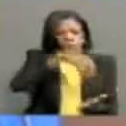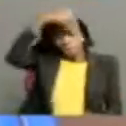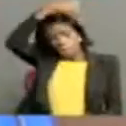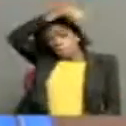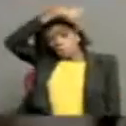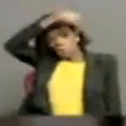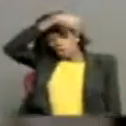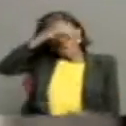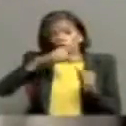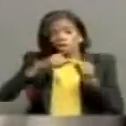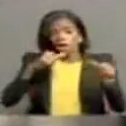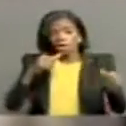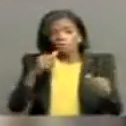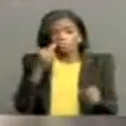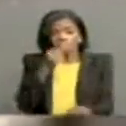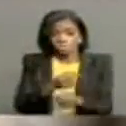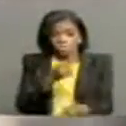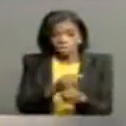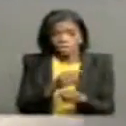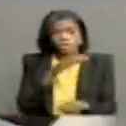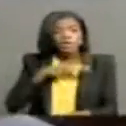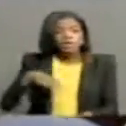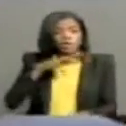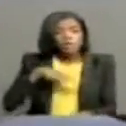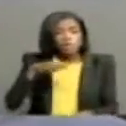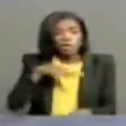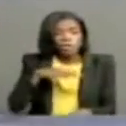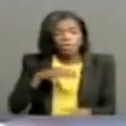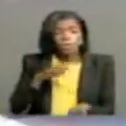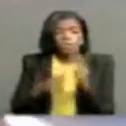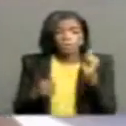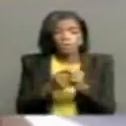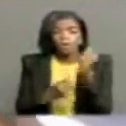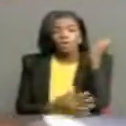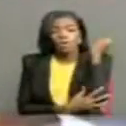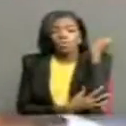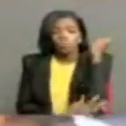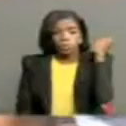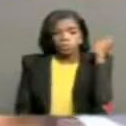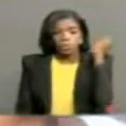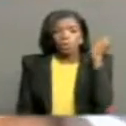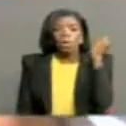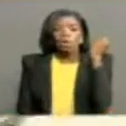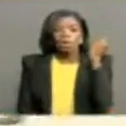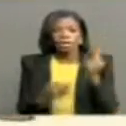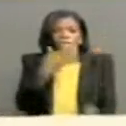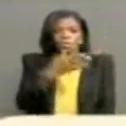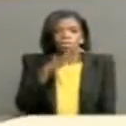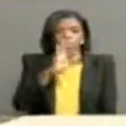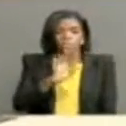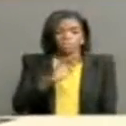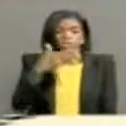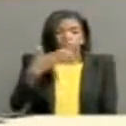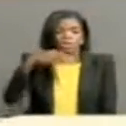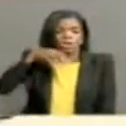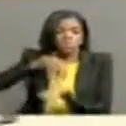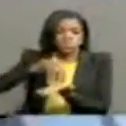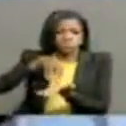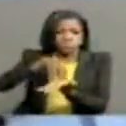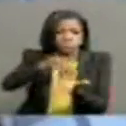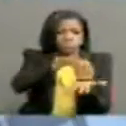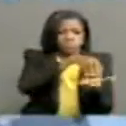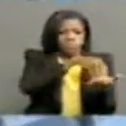de recadastramento e validação das famílias em situação de pobreza no Quango vai abranger 141 aldeias, onde